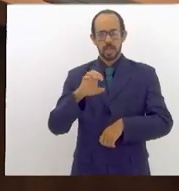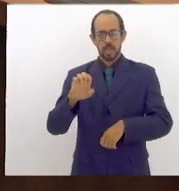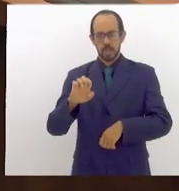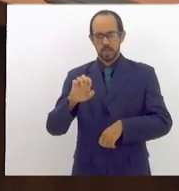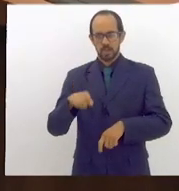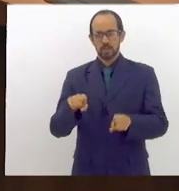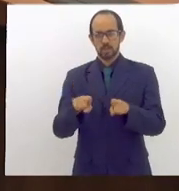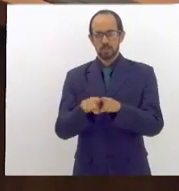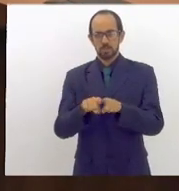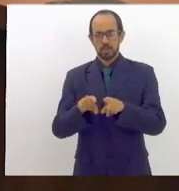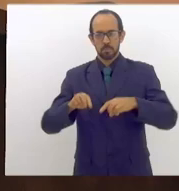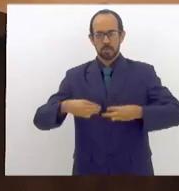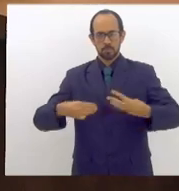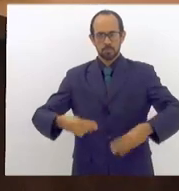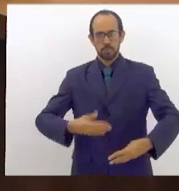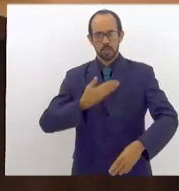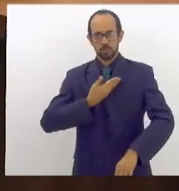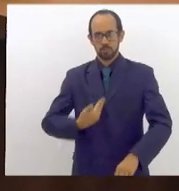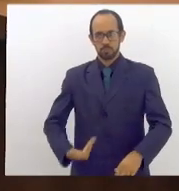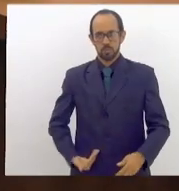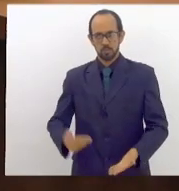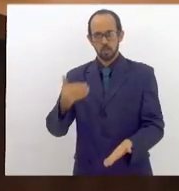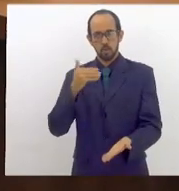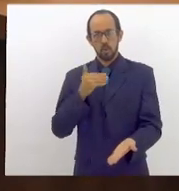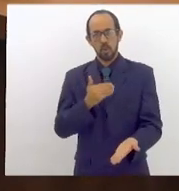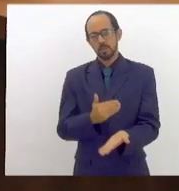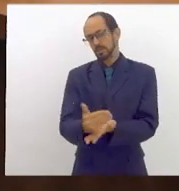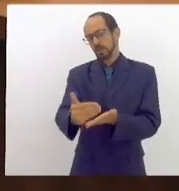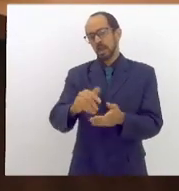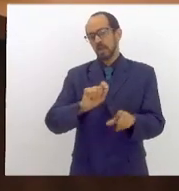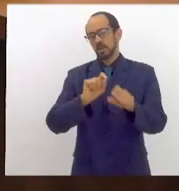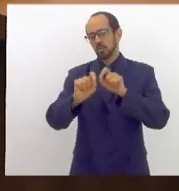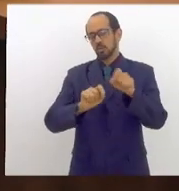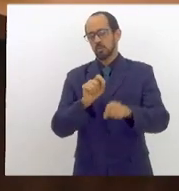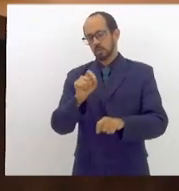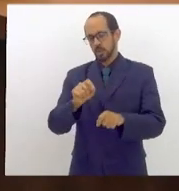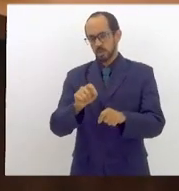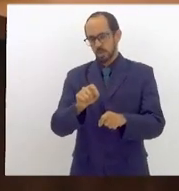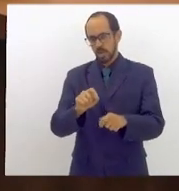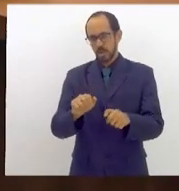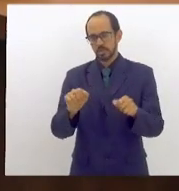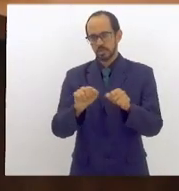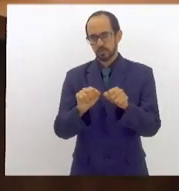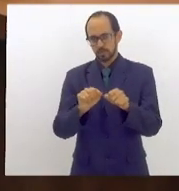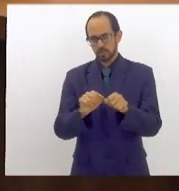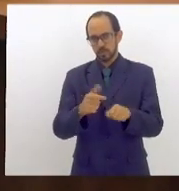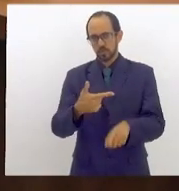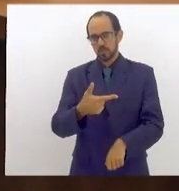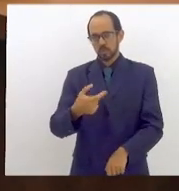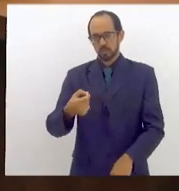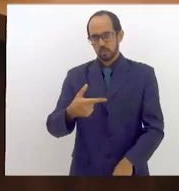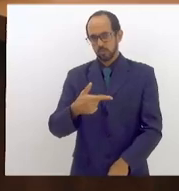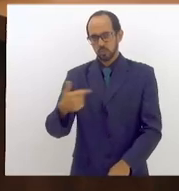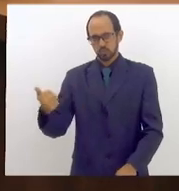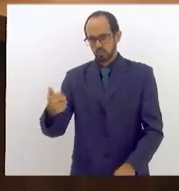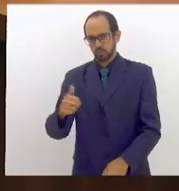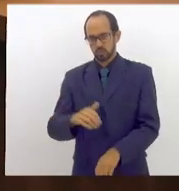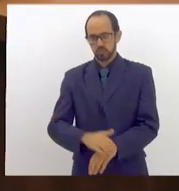pelo Ministério Público começaram a ser efetivadas em 2021